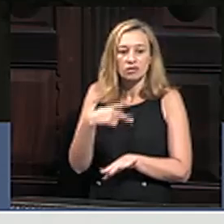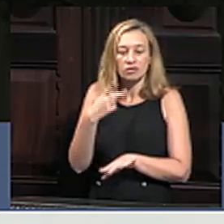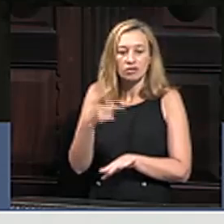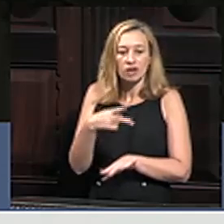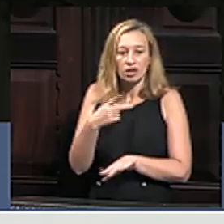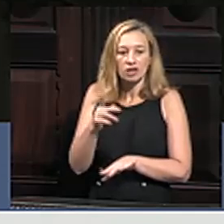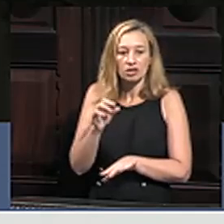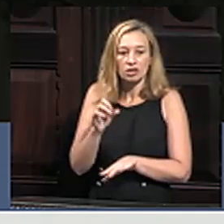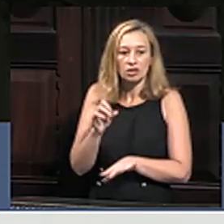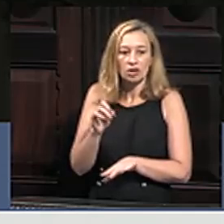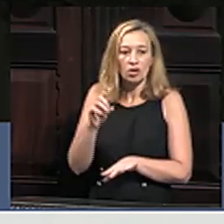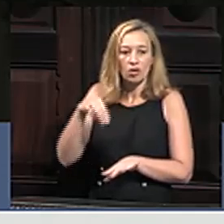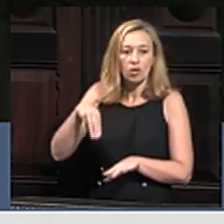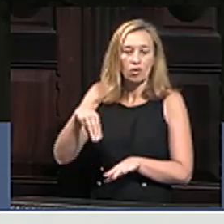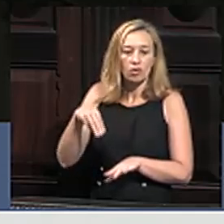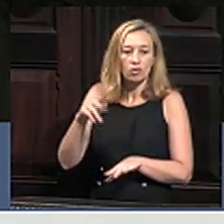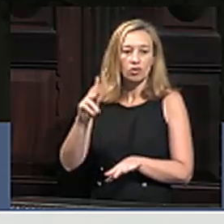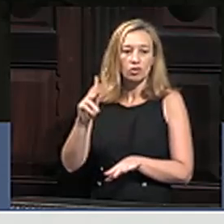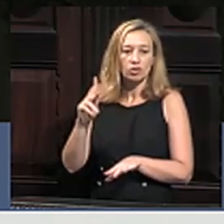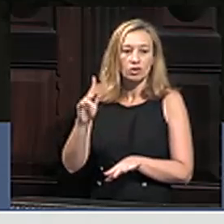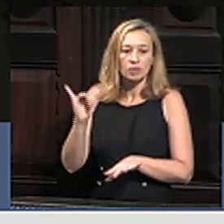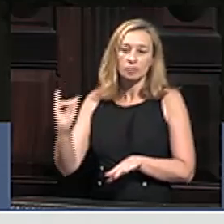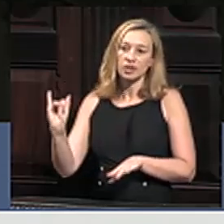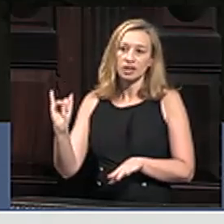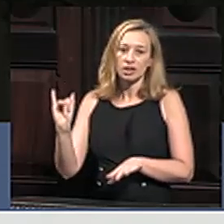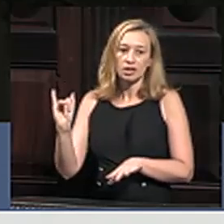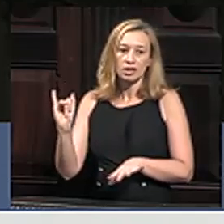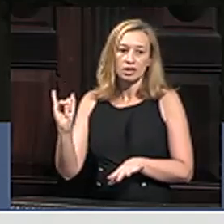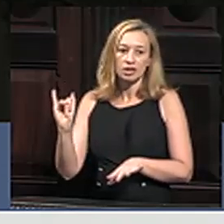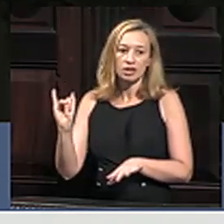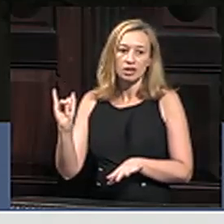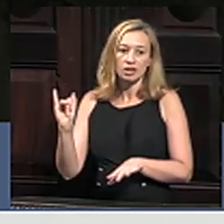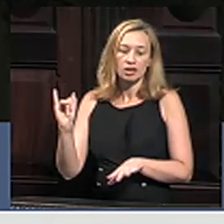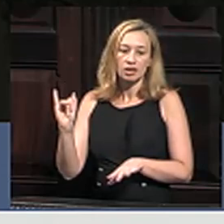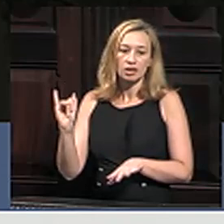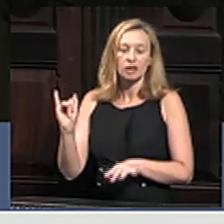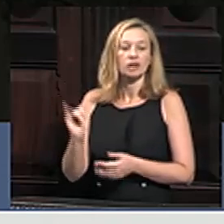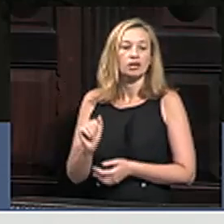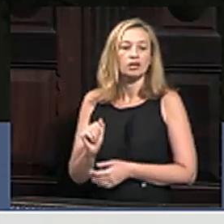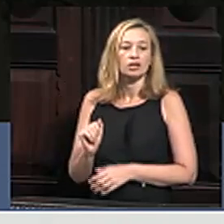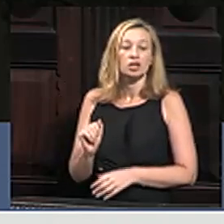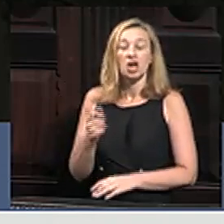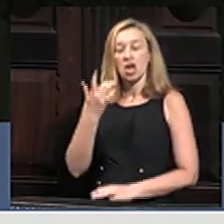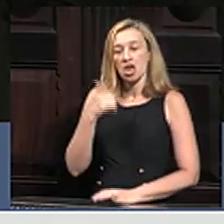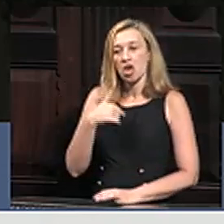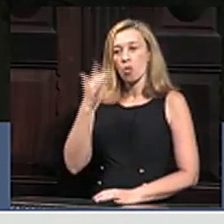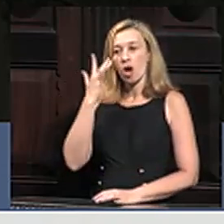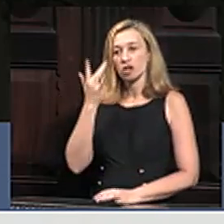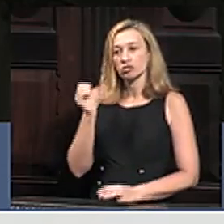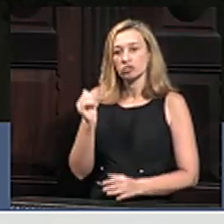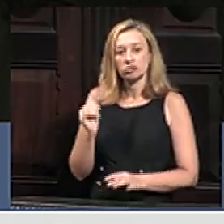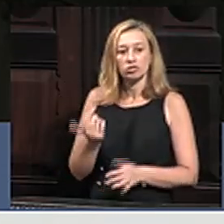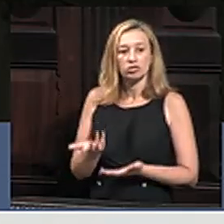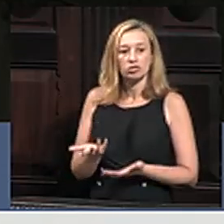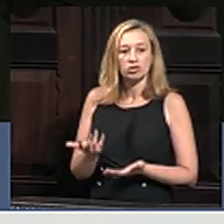homossexualidade e à bissexualidade. Acho que esta emenda